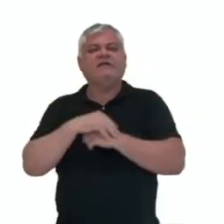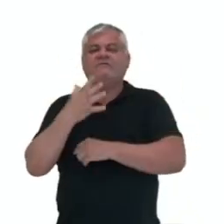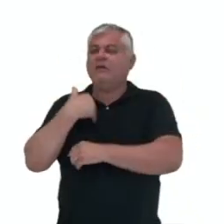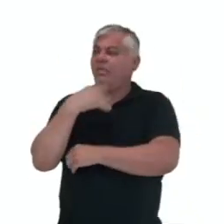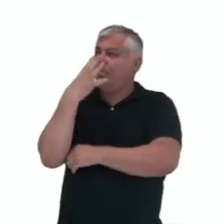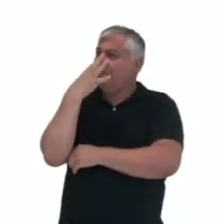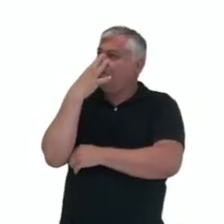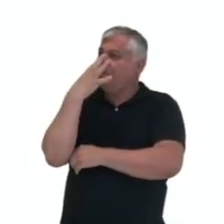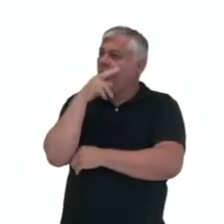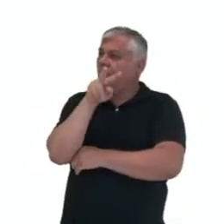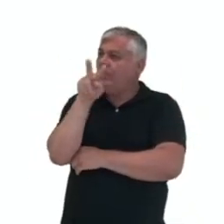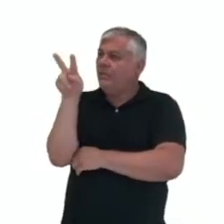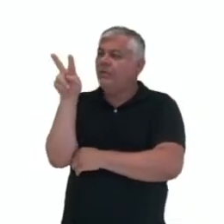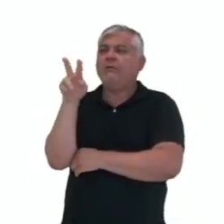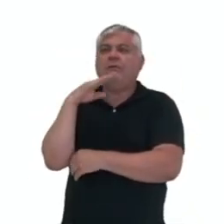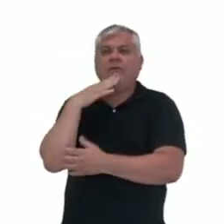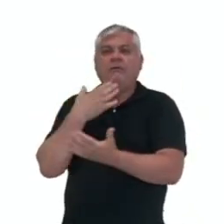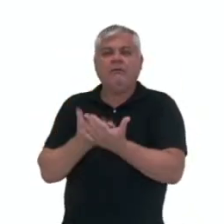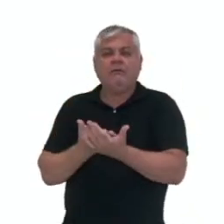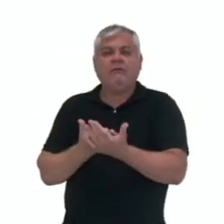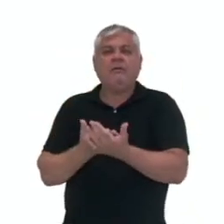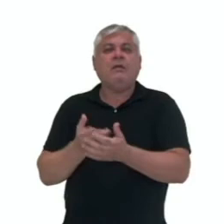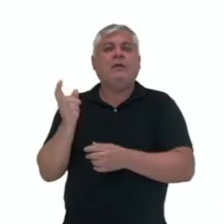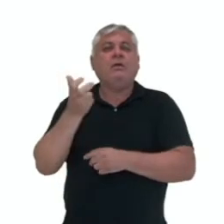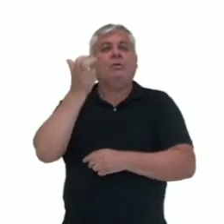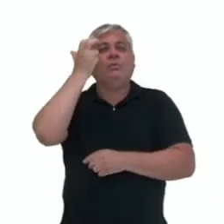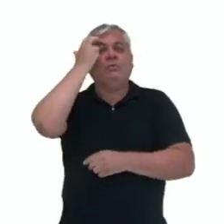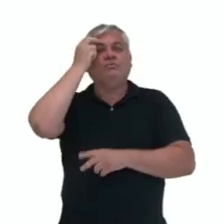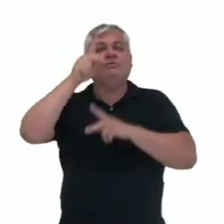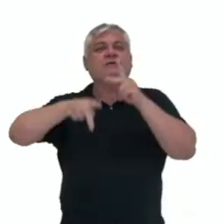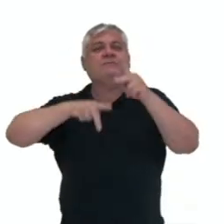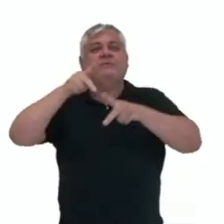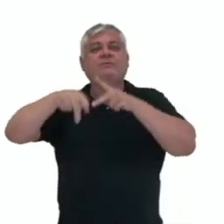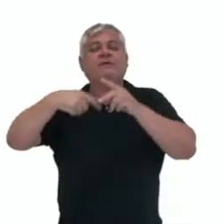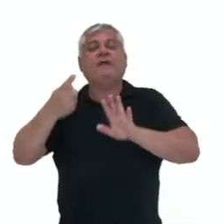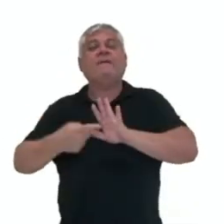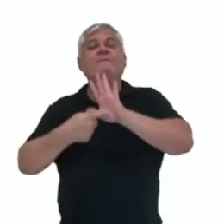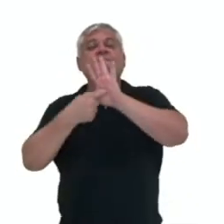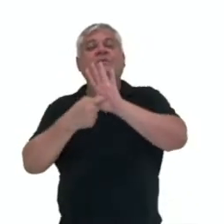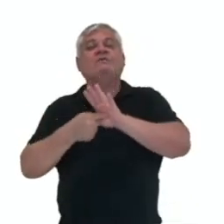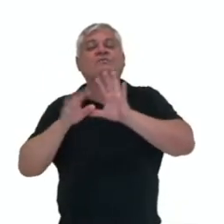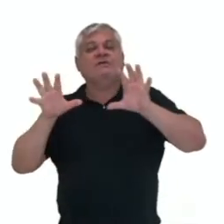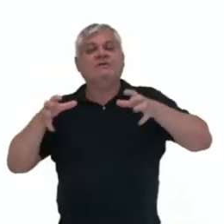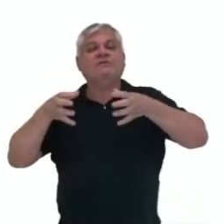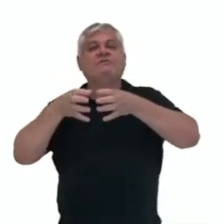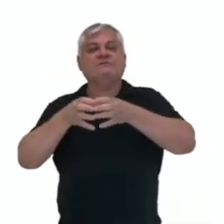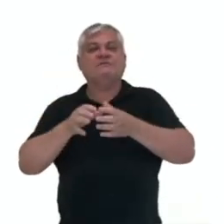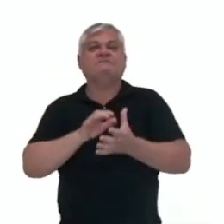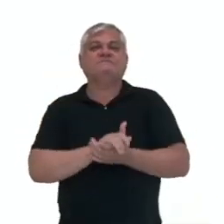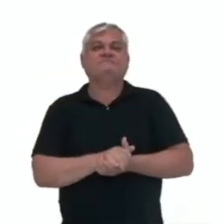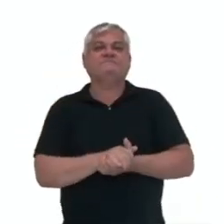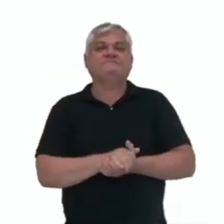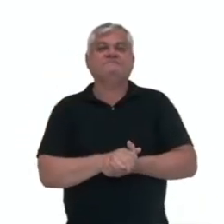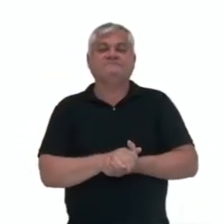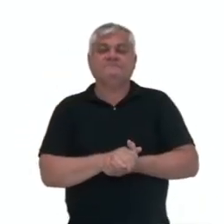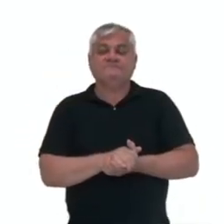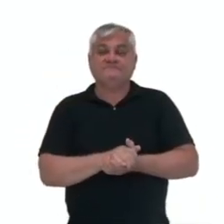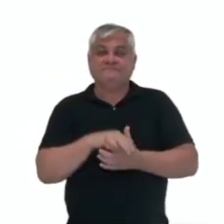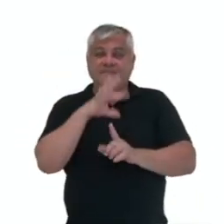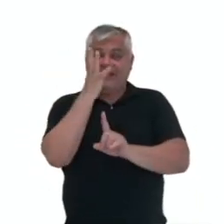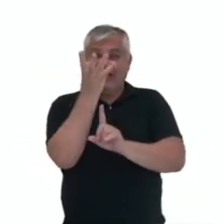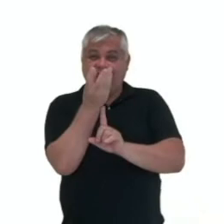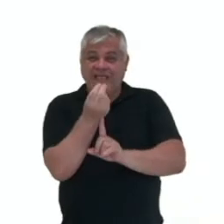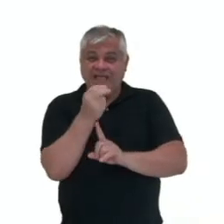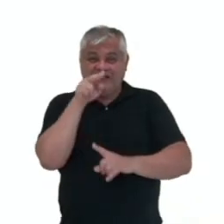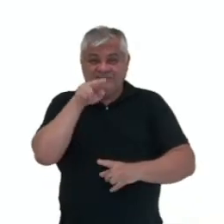da época. Veja, a arte, porque cultura popular está retratando um momento de reunião das pessoas. A arte naif não é